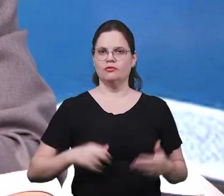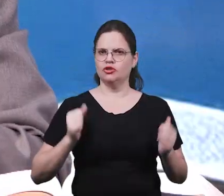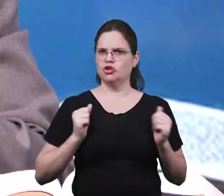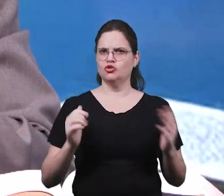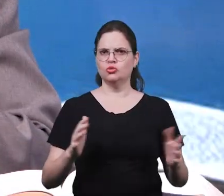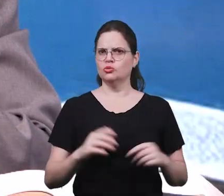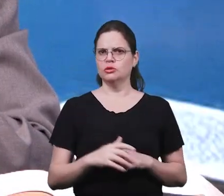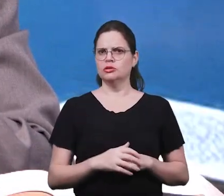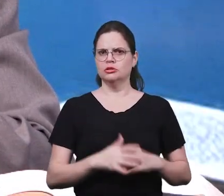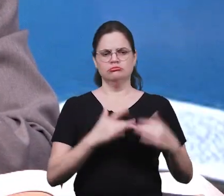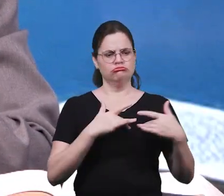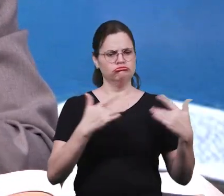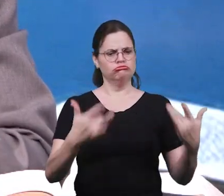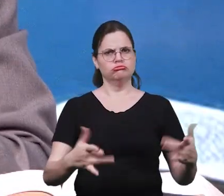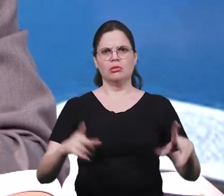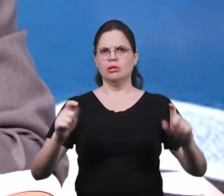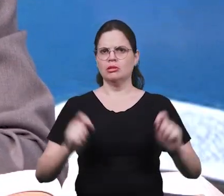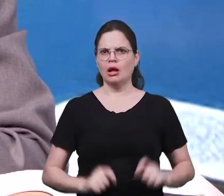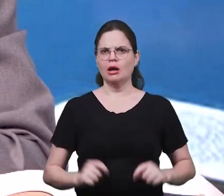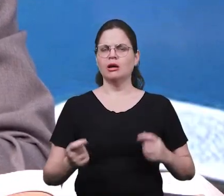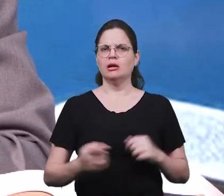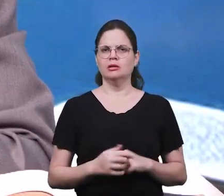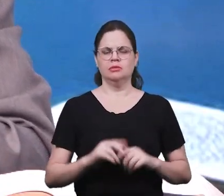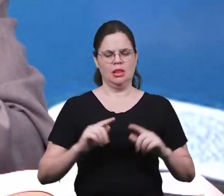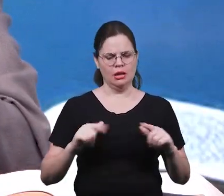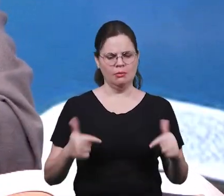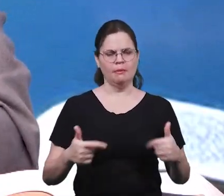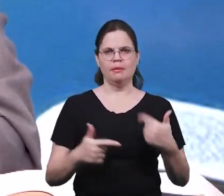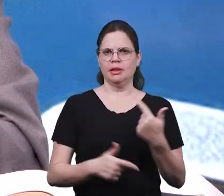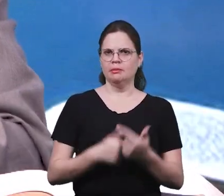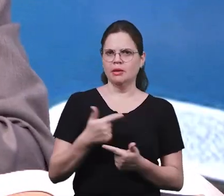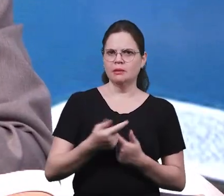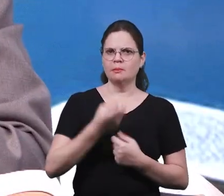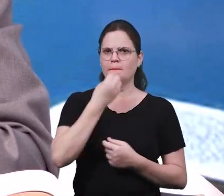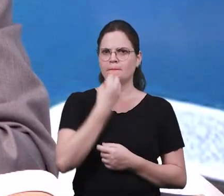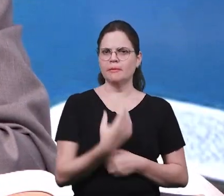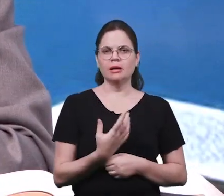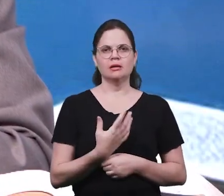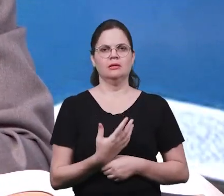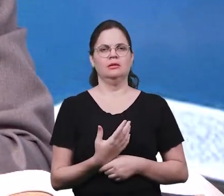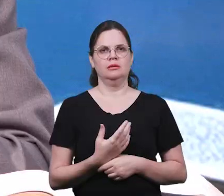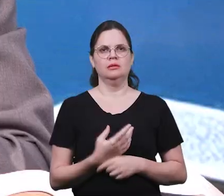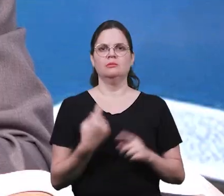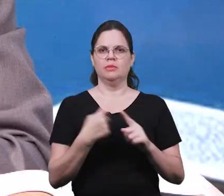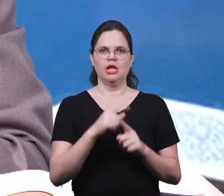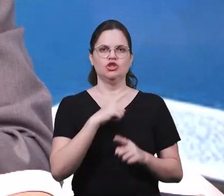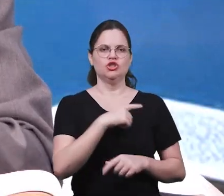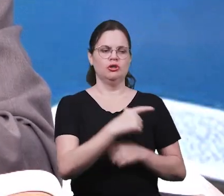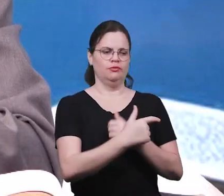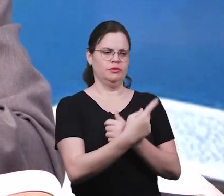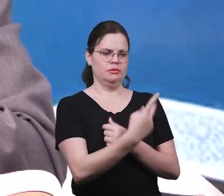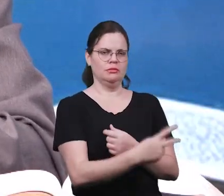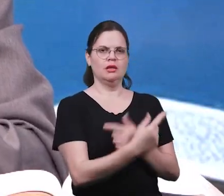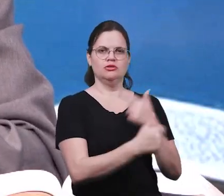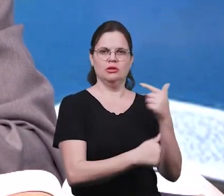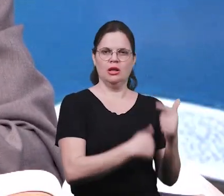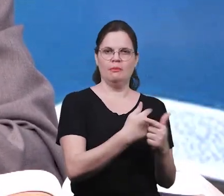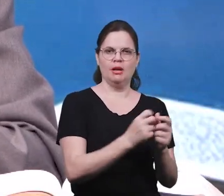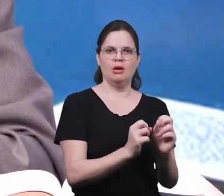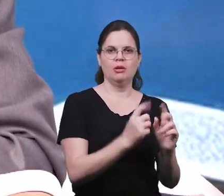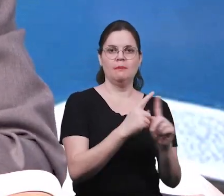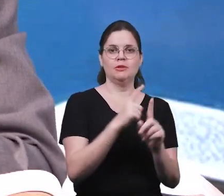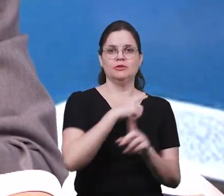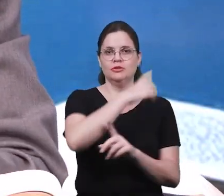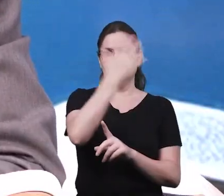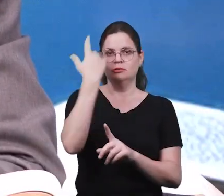prestativos, que tinham, acima de tudo, faziam o serviço deles, mas na condição de cheios do Espírito